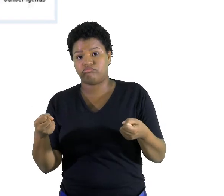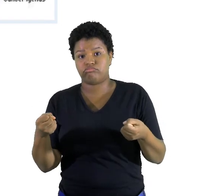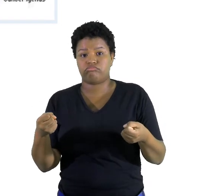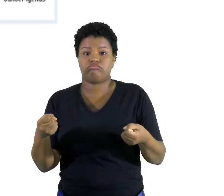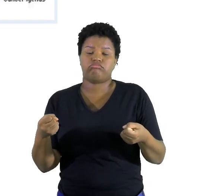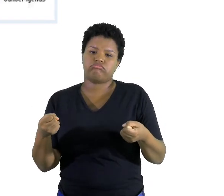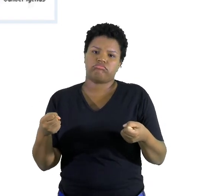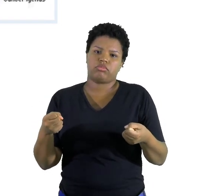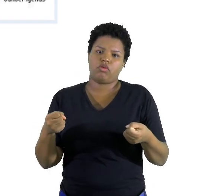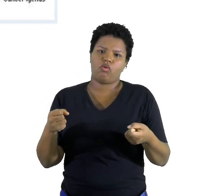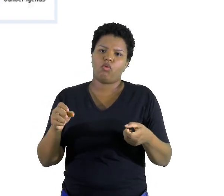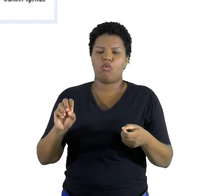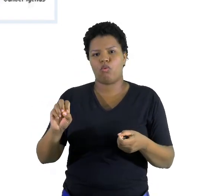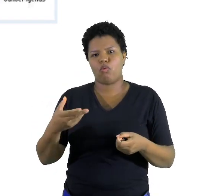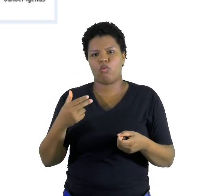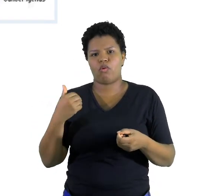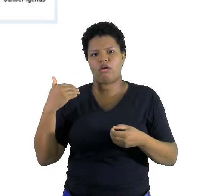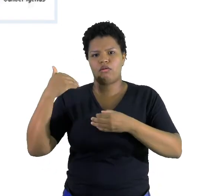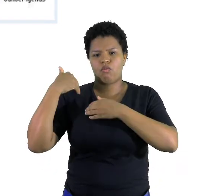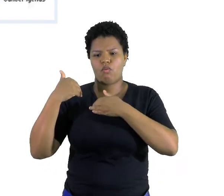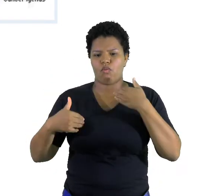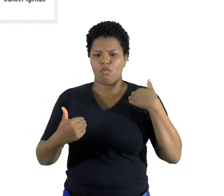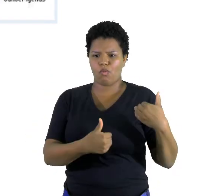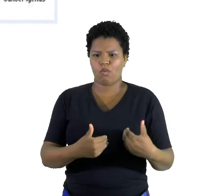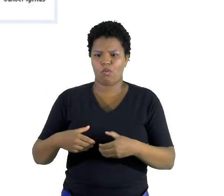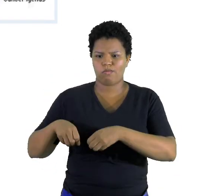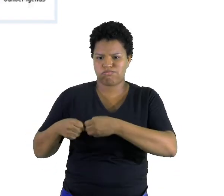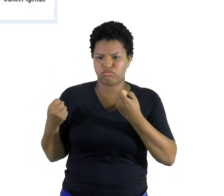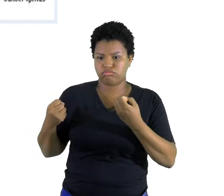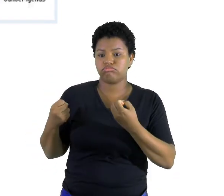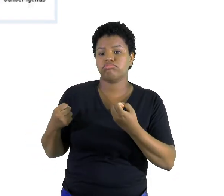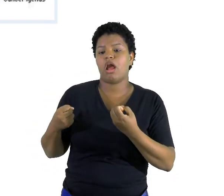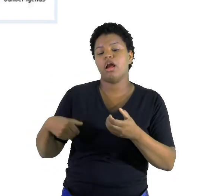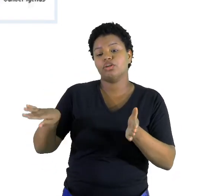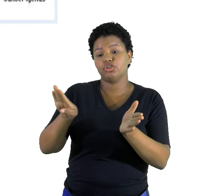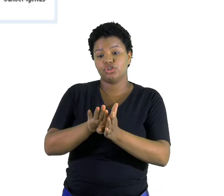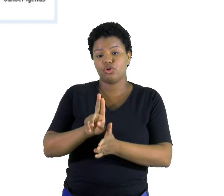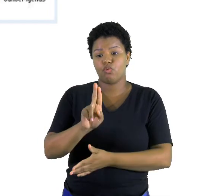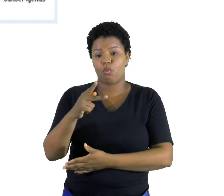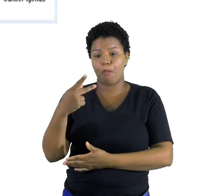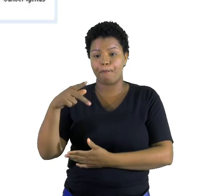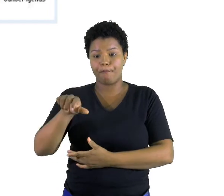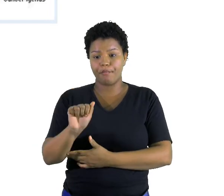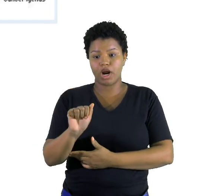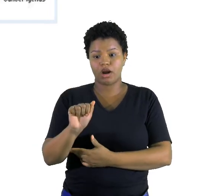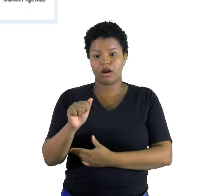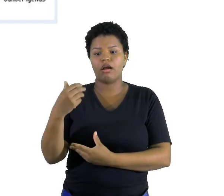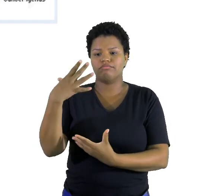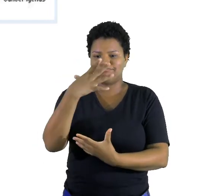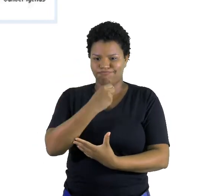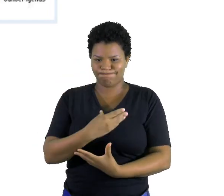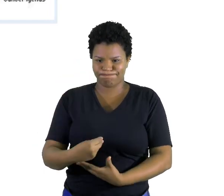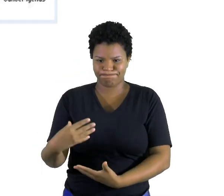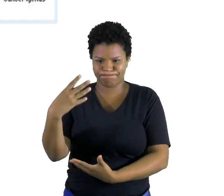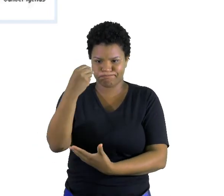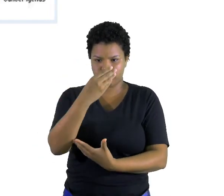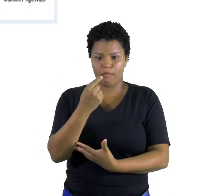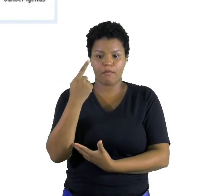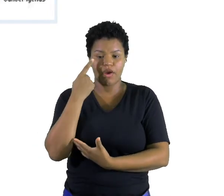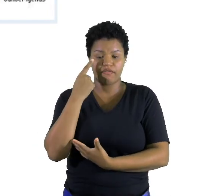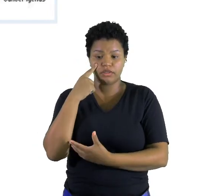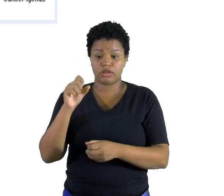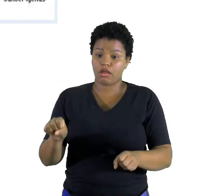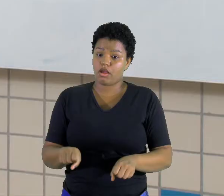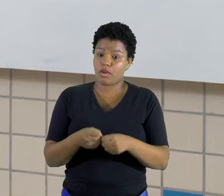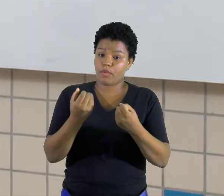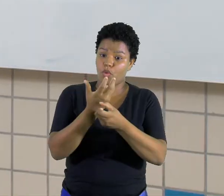quebra ou então desloca alguma parte do nosso corpo, a gente chega na lupa, o que a gente vai fazer? Vamos fazer o raio-x para ver se a gente quebrou algum osso